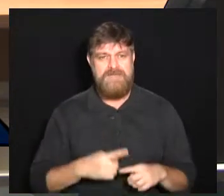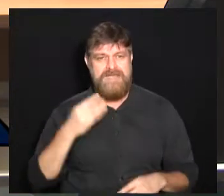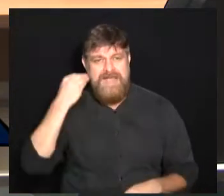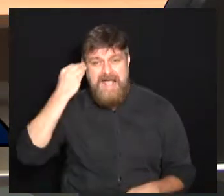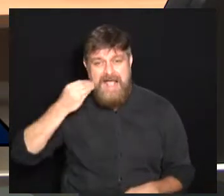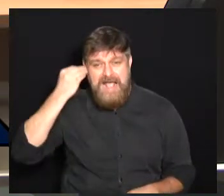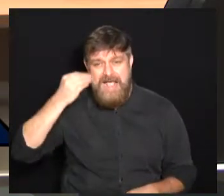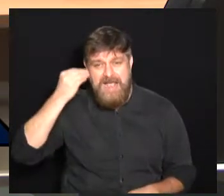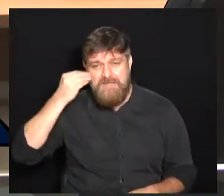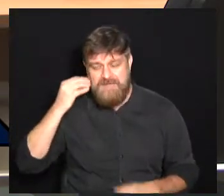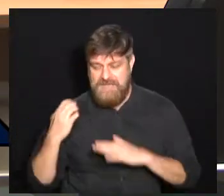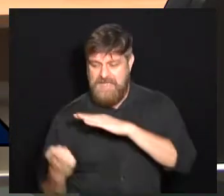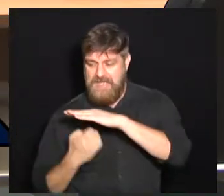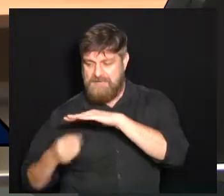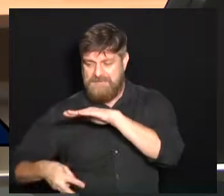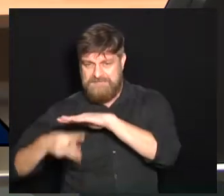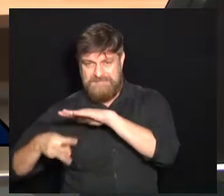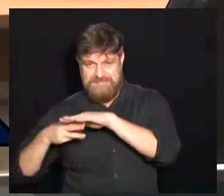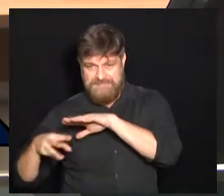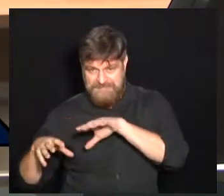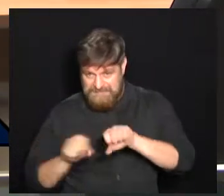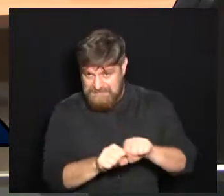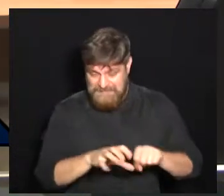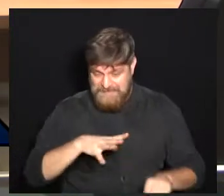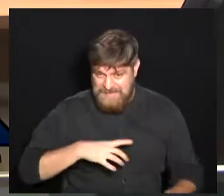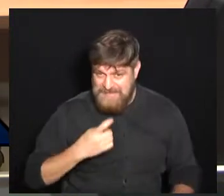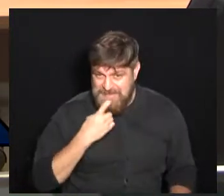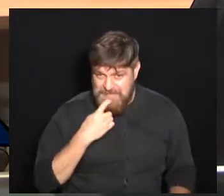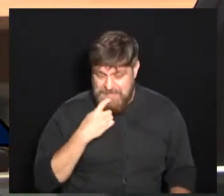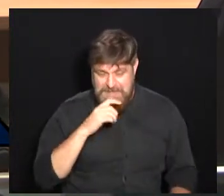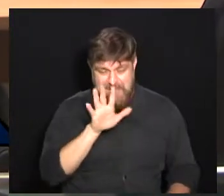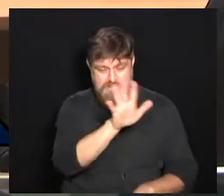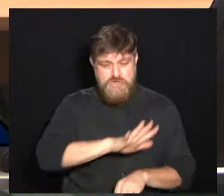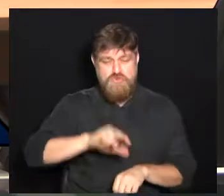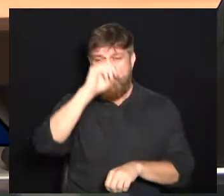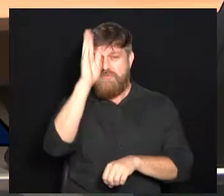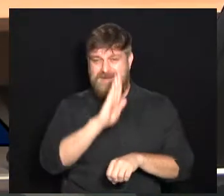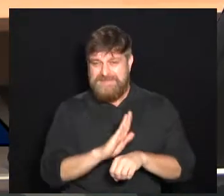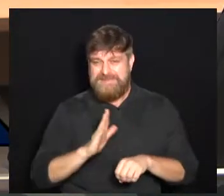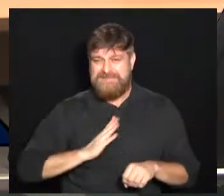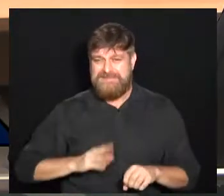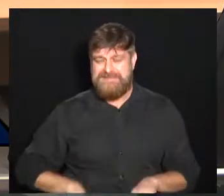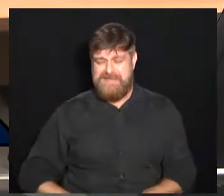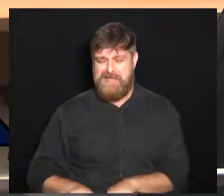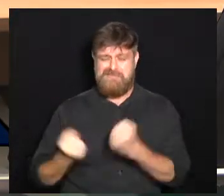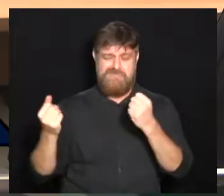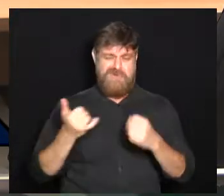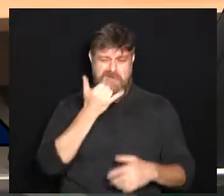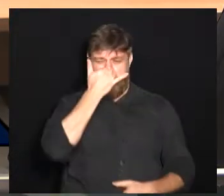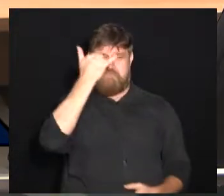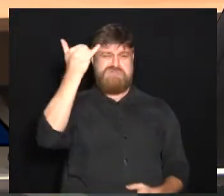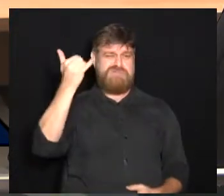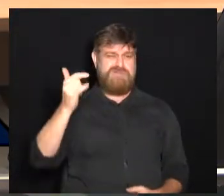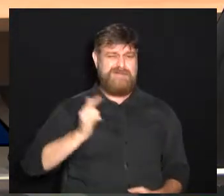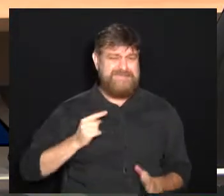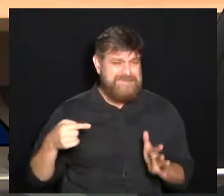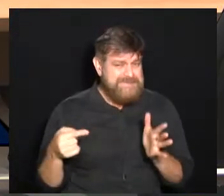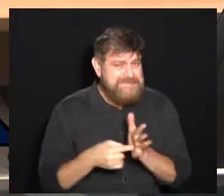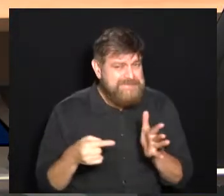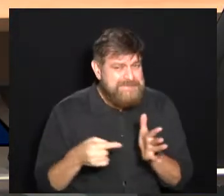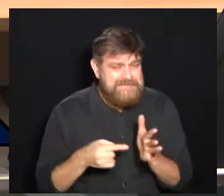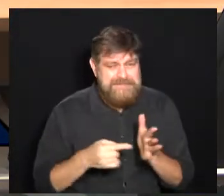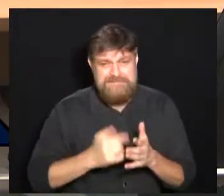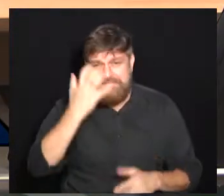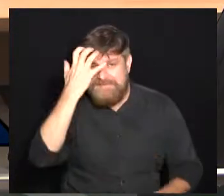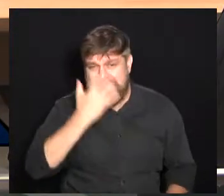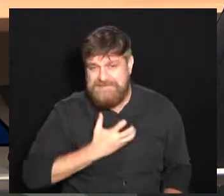experiência de OS, não só aqui em Campinas, como no Brasil, tem sido desastrosa. Tem denúncias graves no